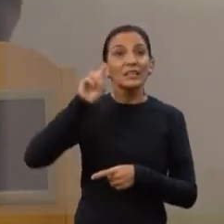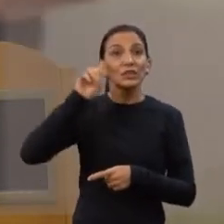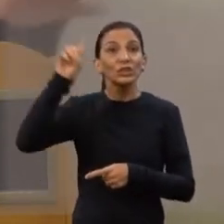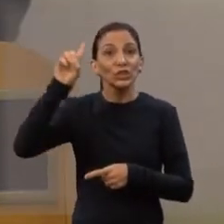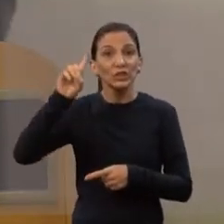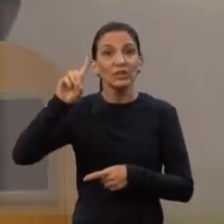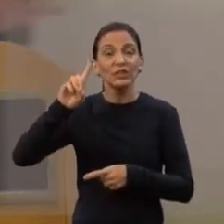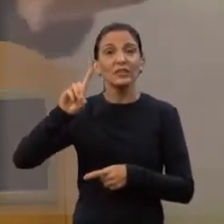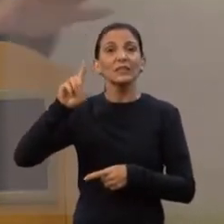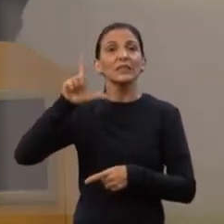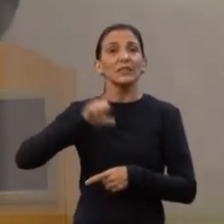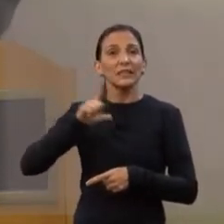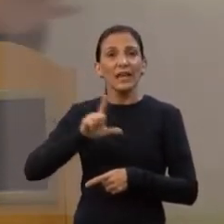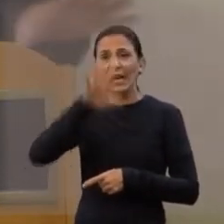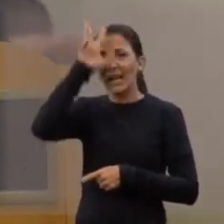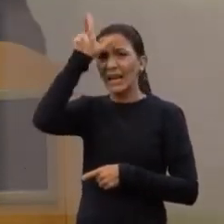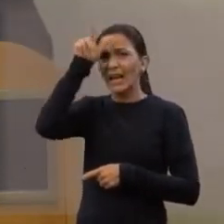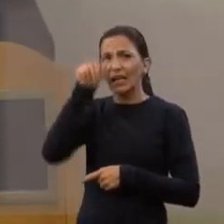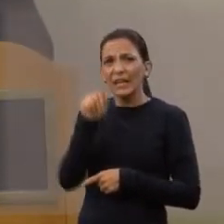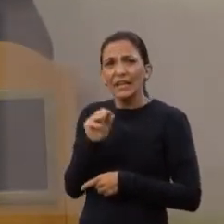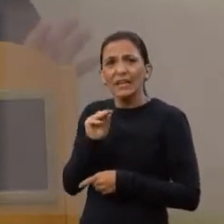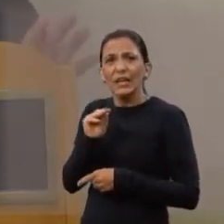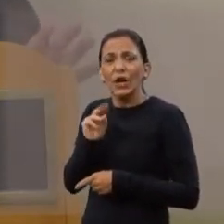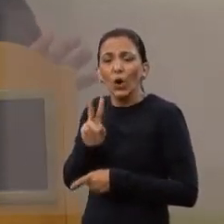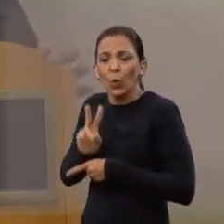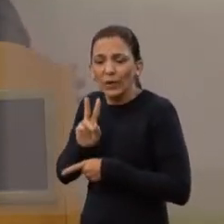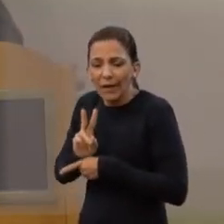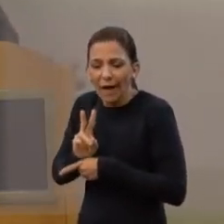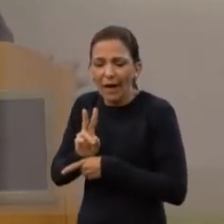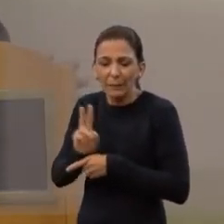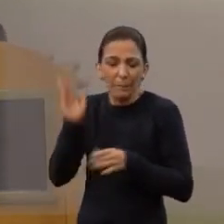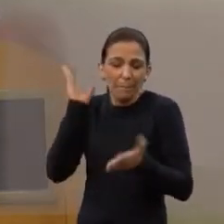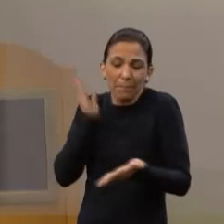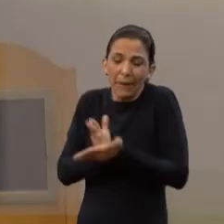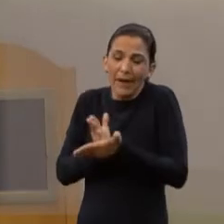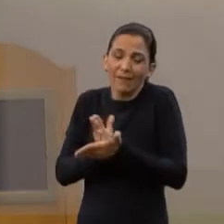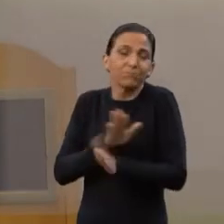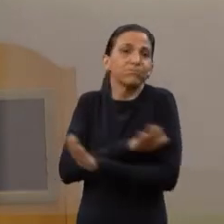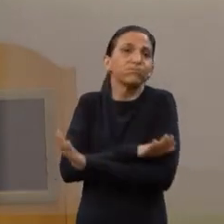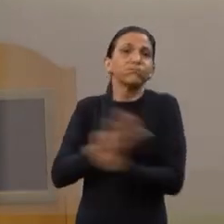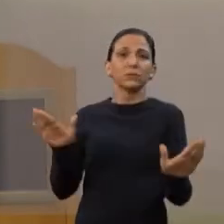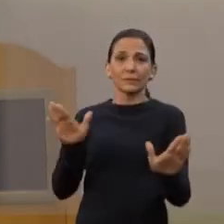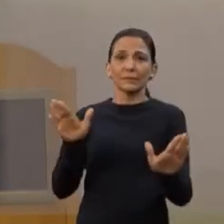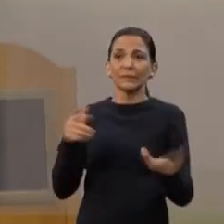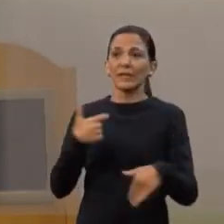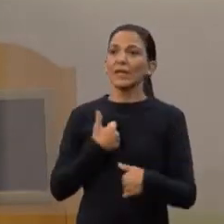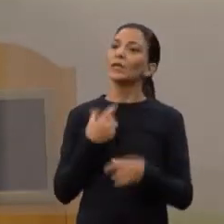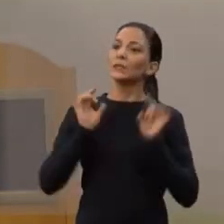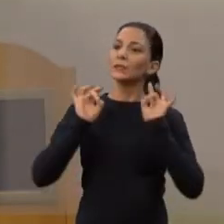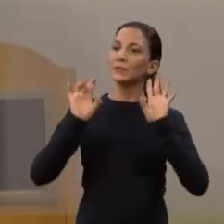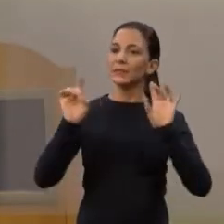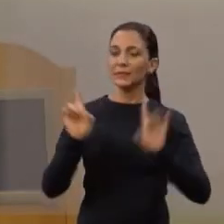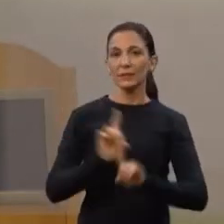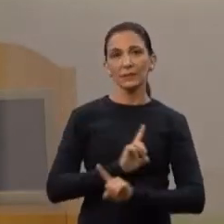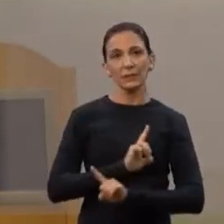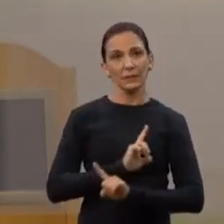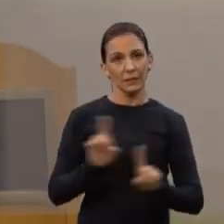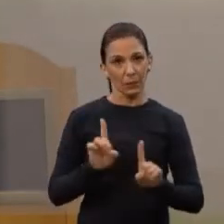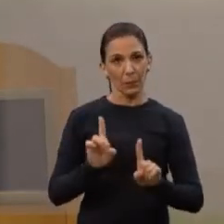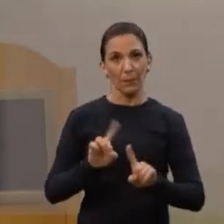tem criação de galinha tudo tem que parar e dar o Finn e aí eu não sou especialista Mas eu procurei